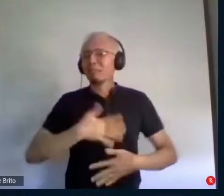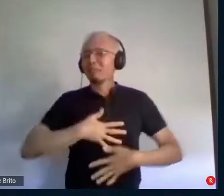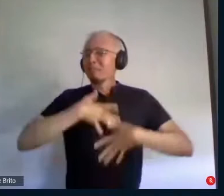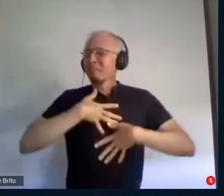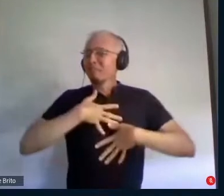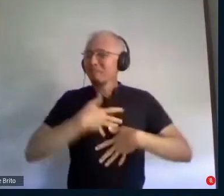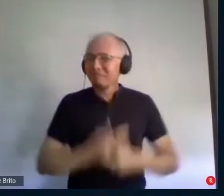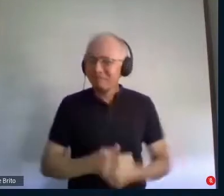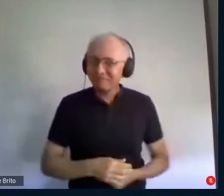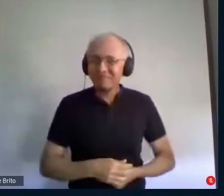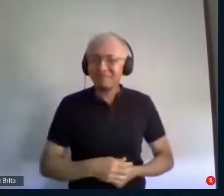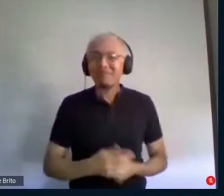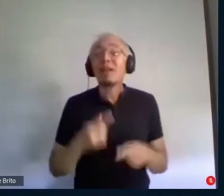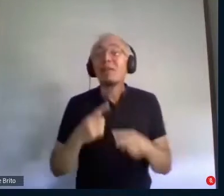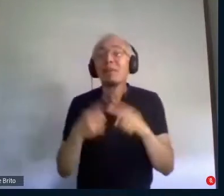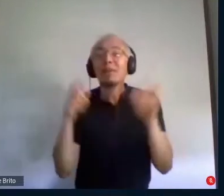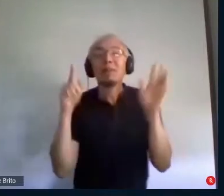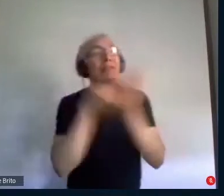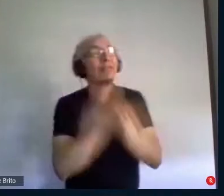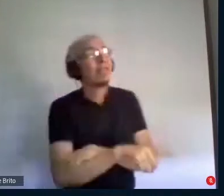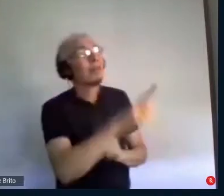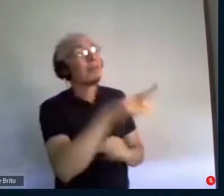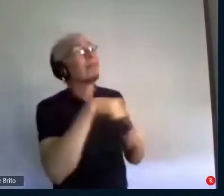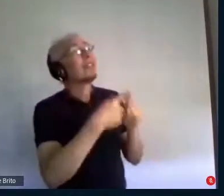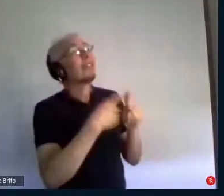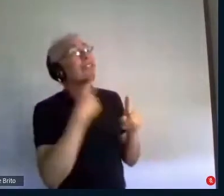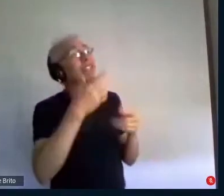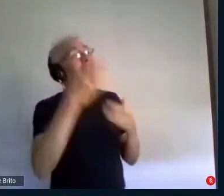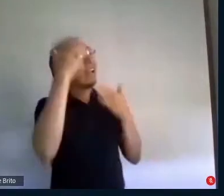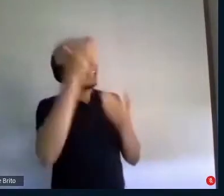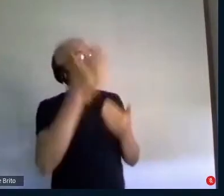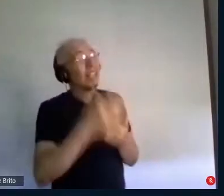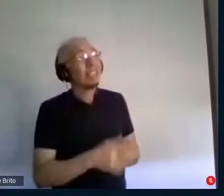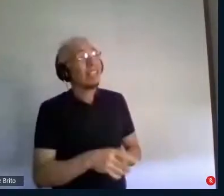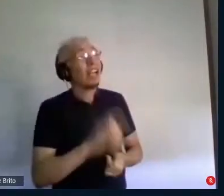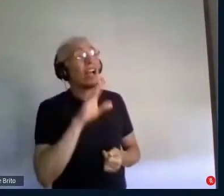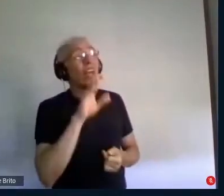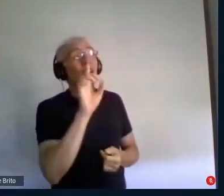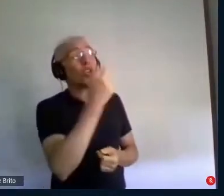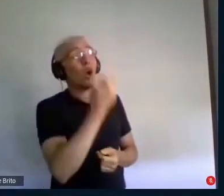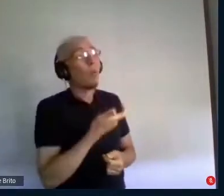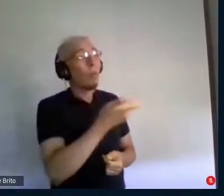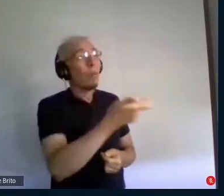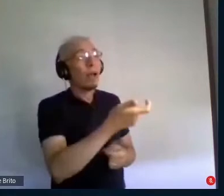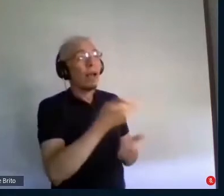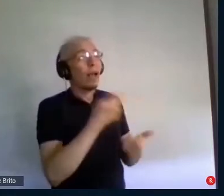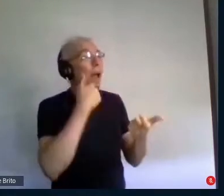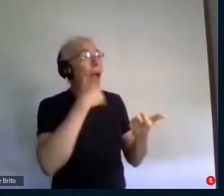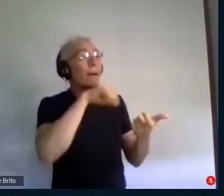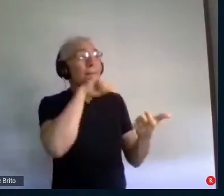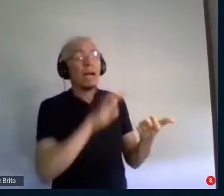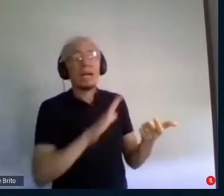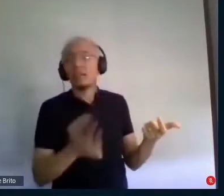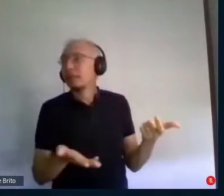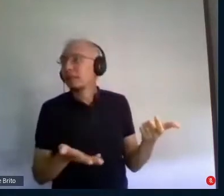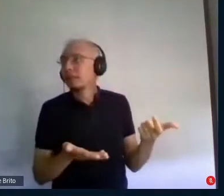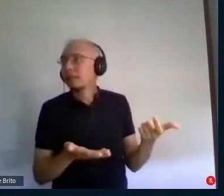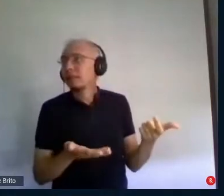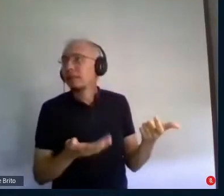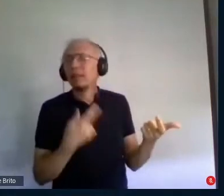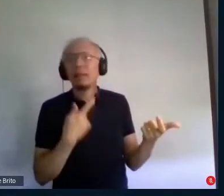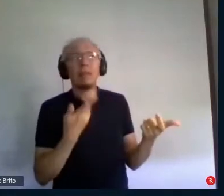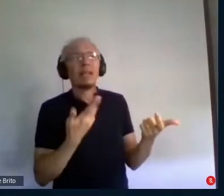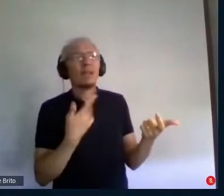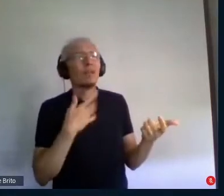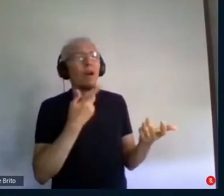eu estou te perguntando isso? Porque nos seus agradecimentos, ela é a única que você não colocou o nome. Ai, meu Deus. Eu acho que o seu vínculo afetivo com ela é